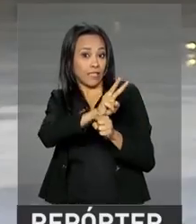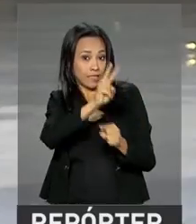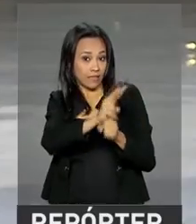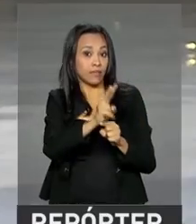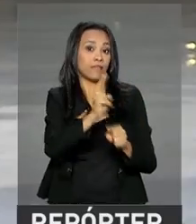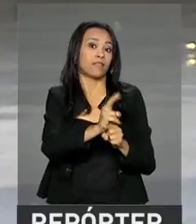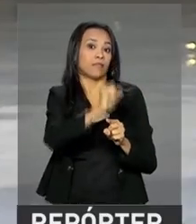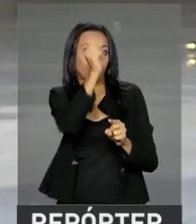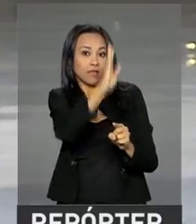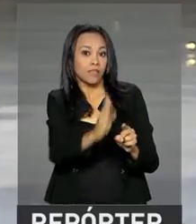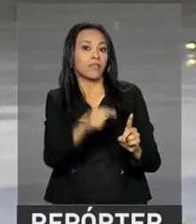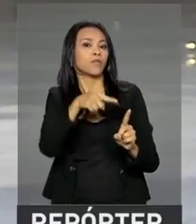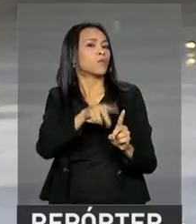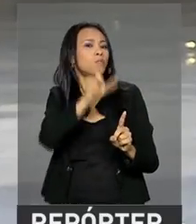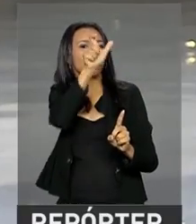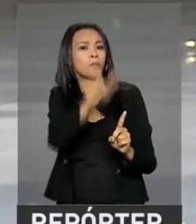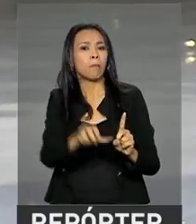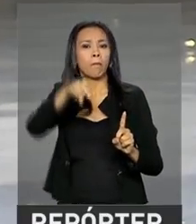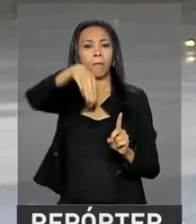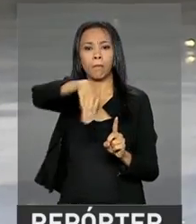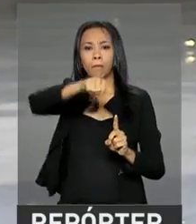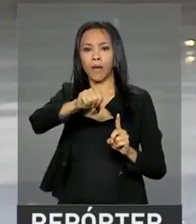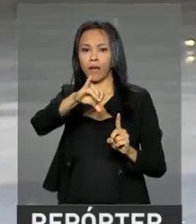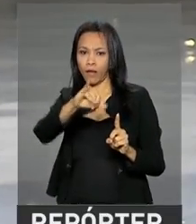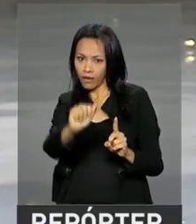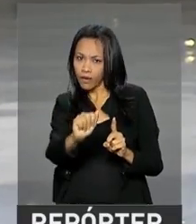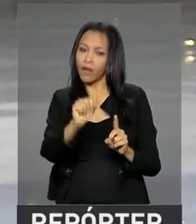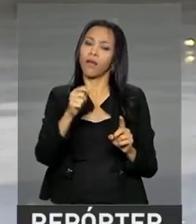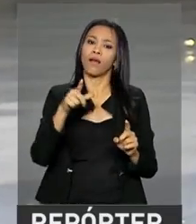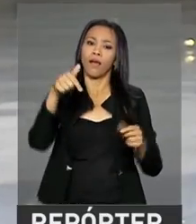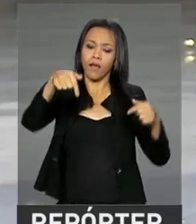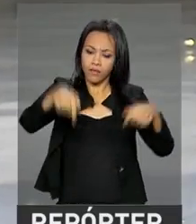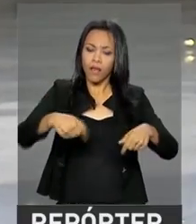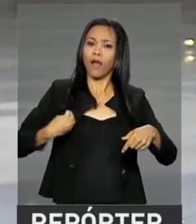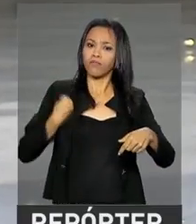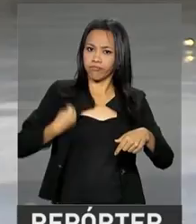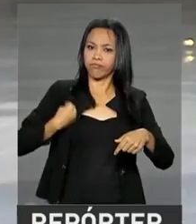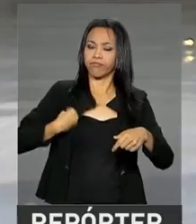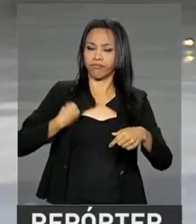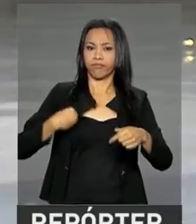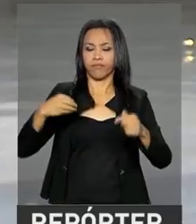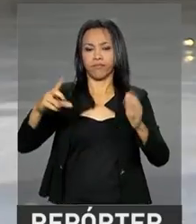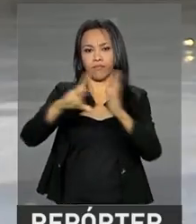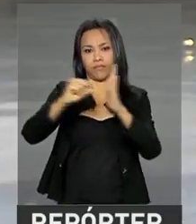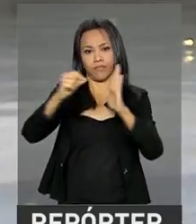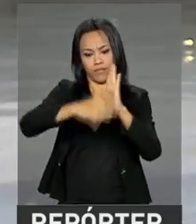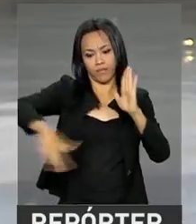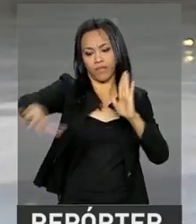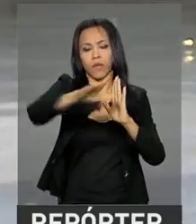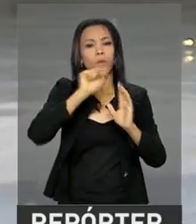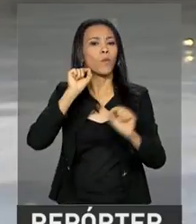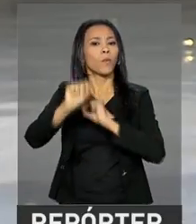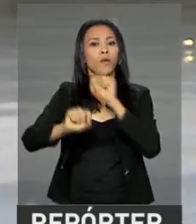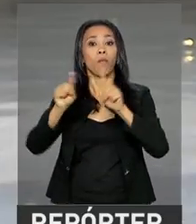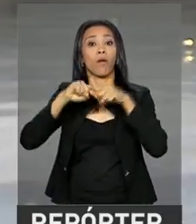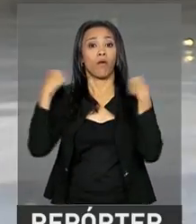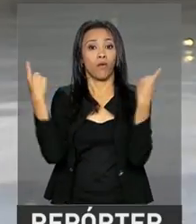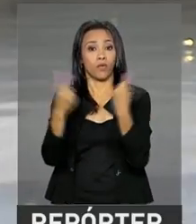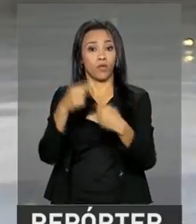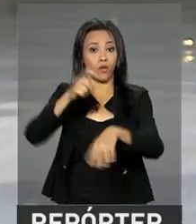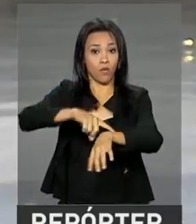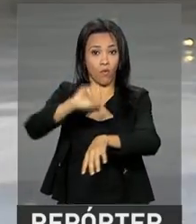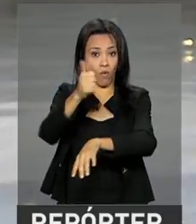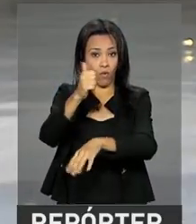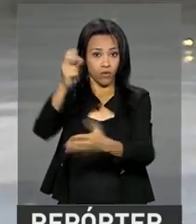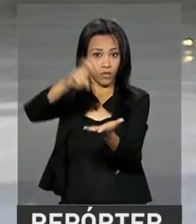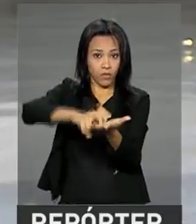segue cumprindo a agenda aqui em Brasília despache agora pela manhã aqui no Palácio do Planalto tem uma reunião agora a partir das 11 horas da manhã com